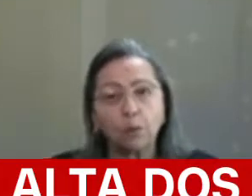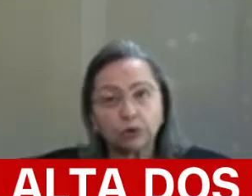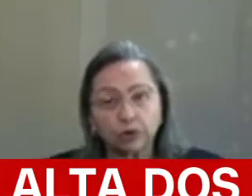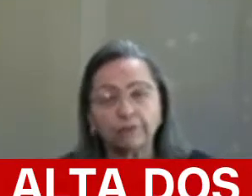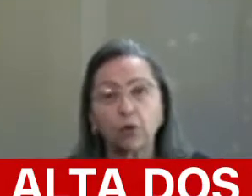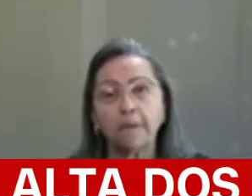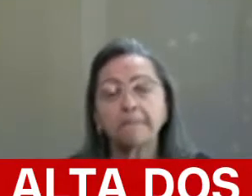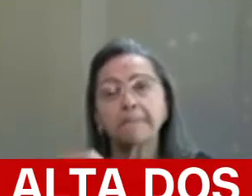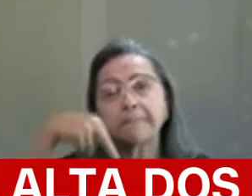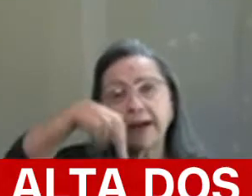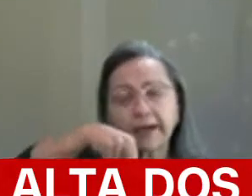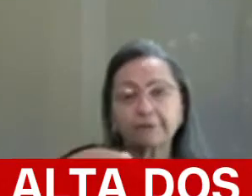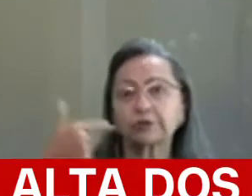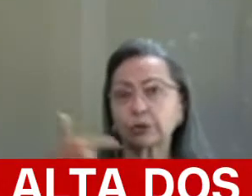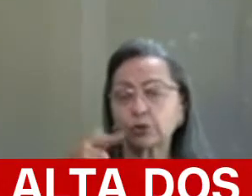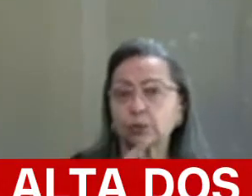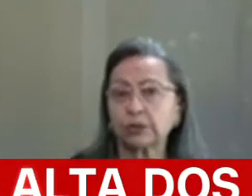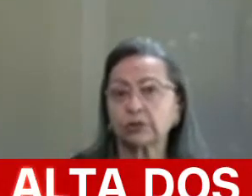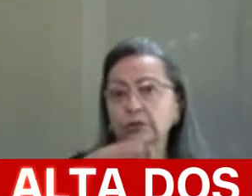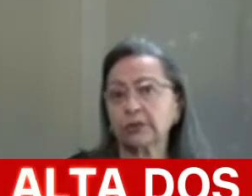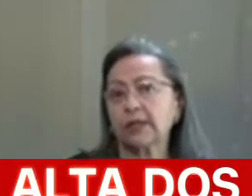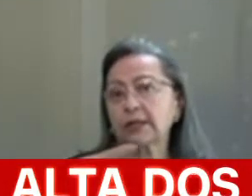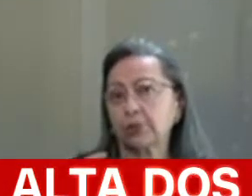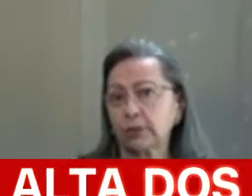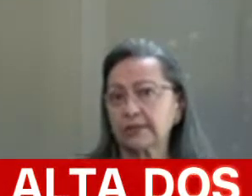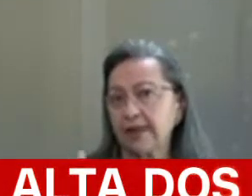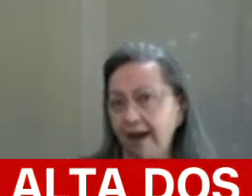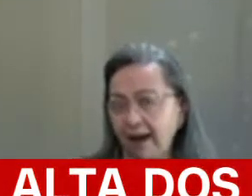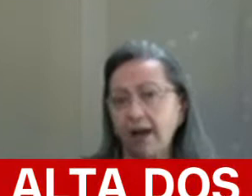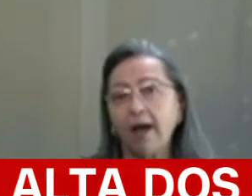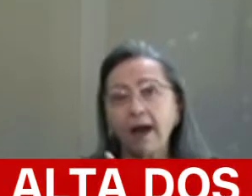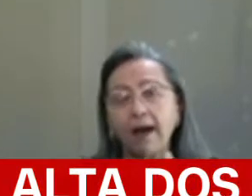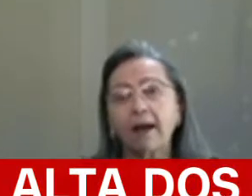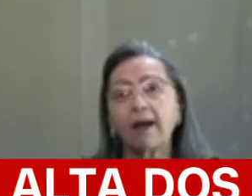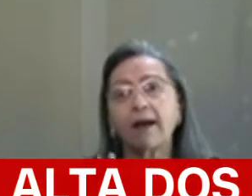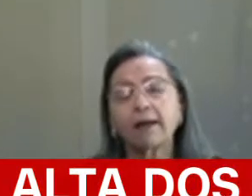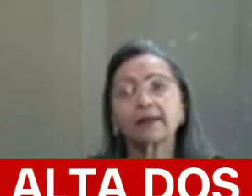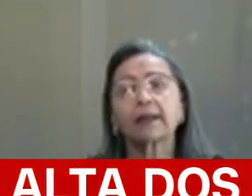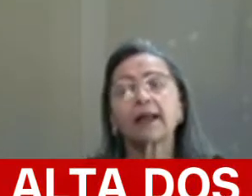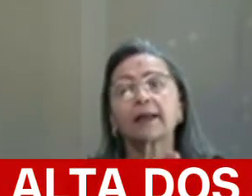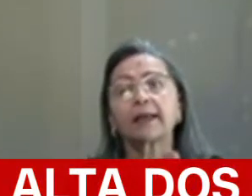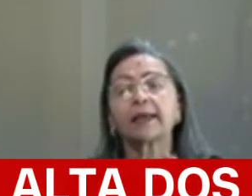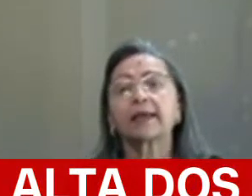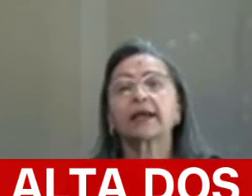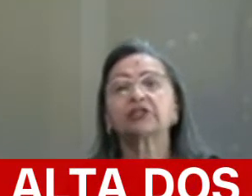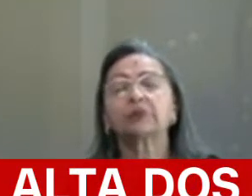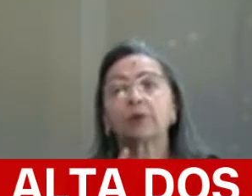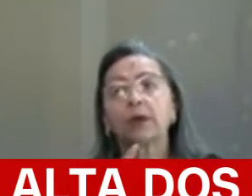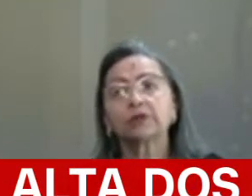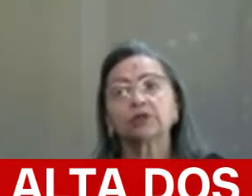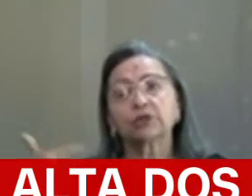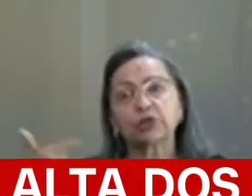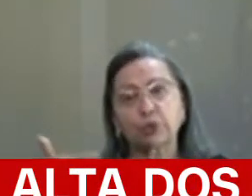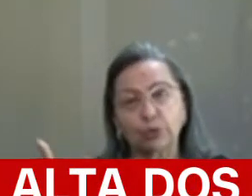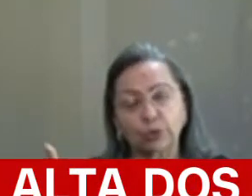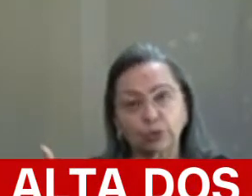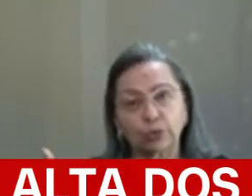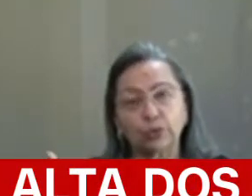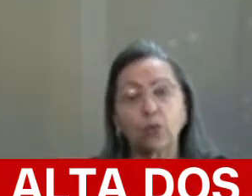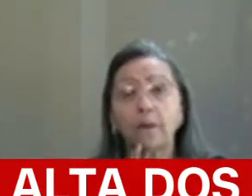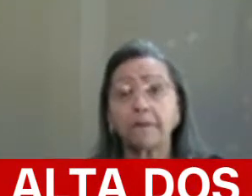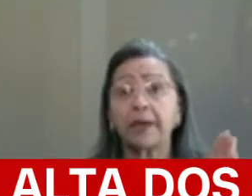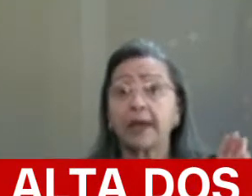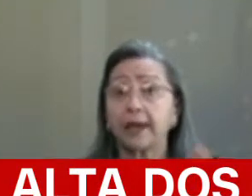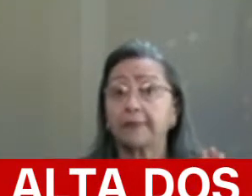parágrafo 2º do artigo 32A, acrescentado à Lei Candi pelo seu artigo 2º, o